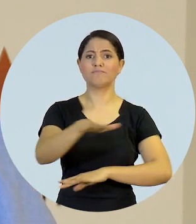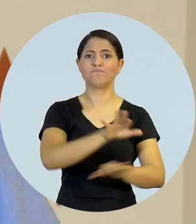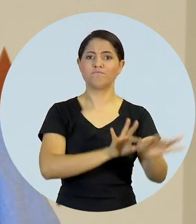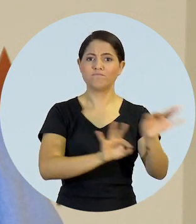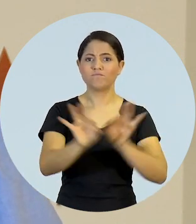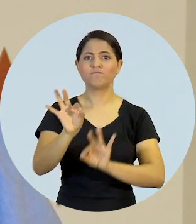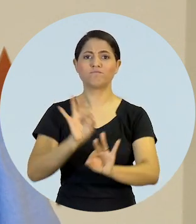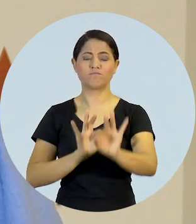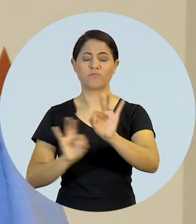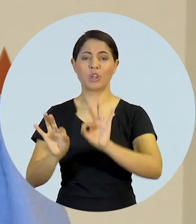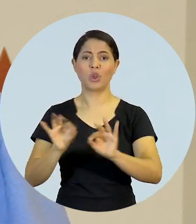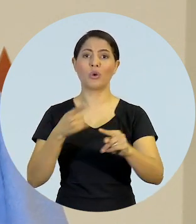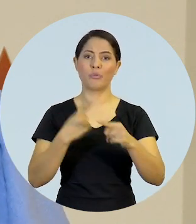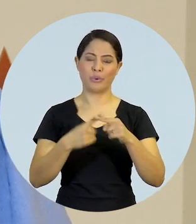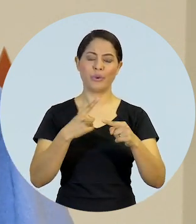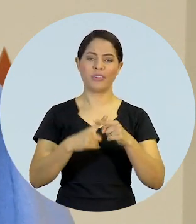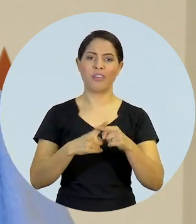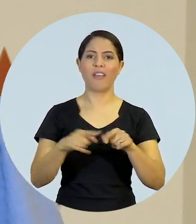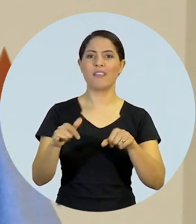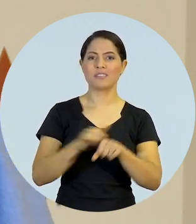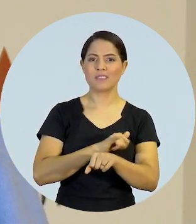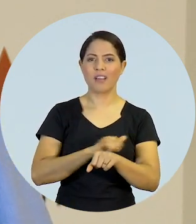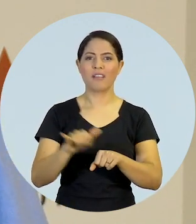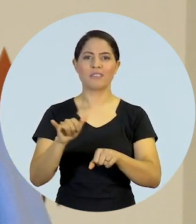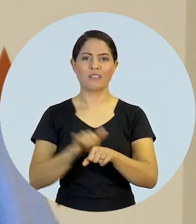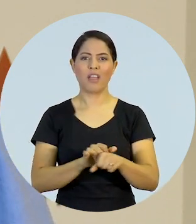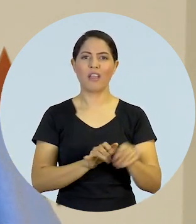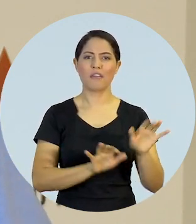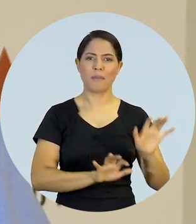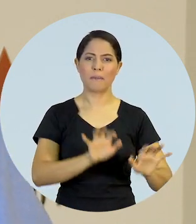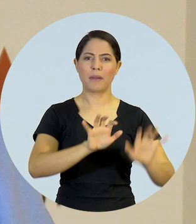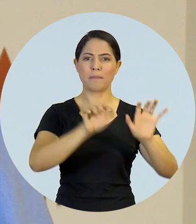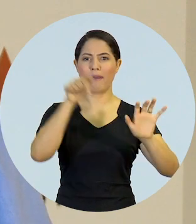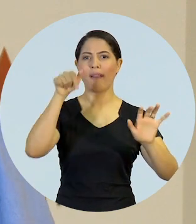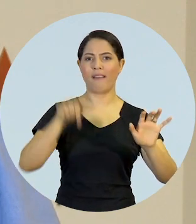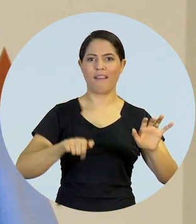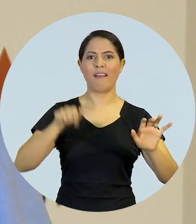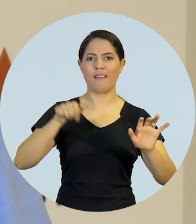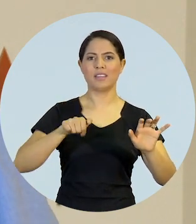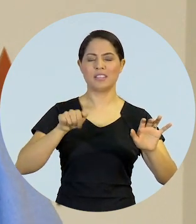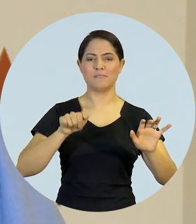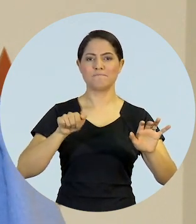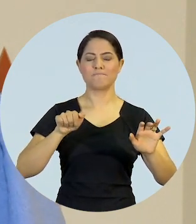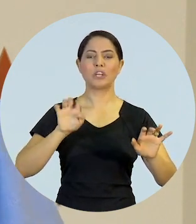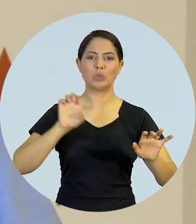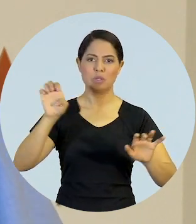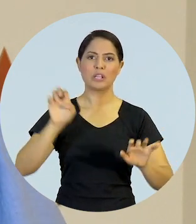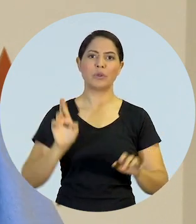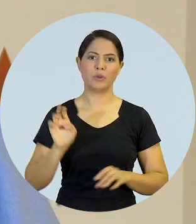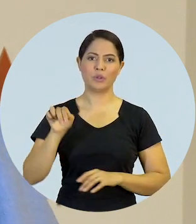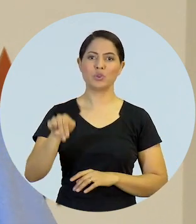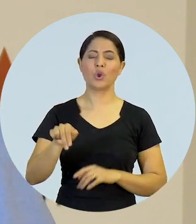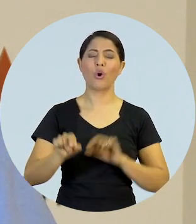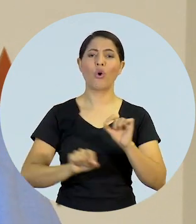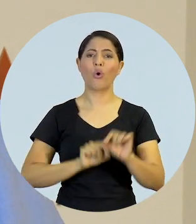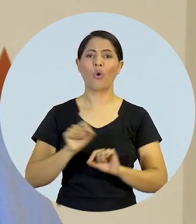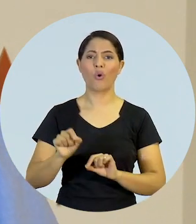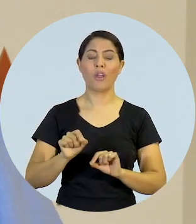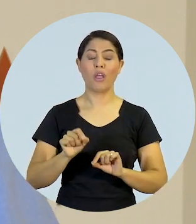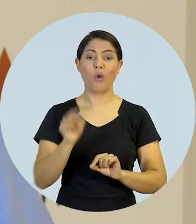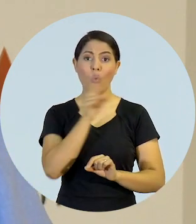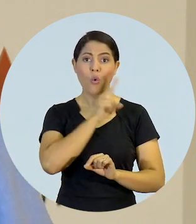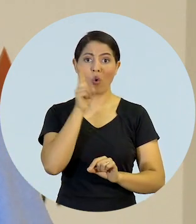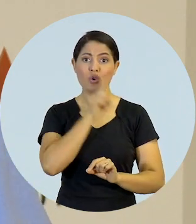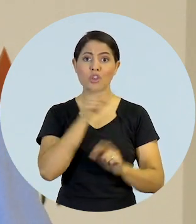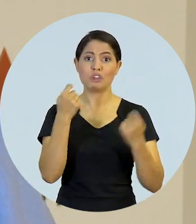nós entendemos que a articulação entre os órgãos de controle aqui no estado estão suficientes para, nesse